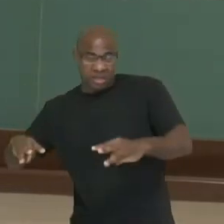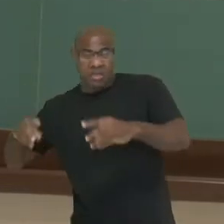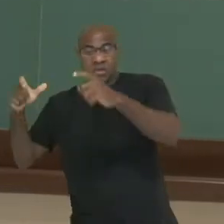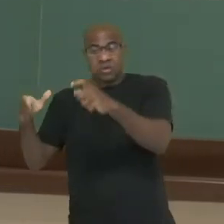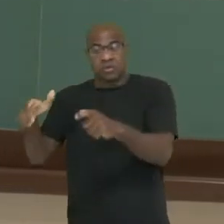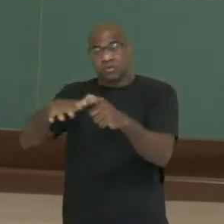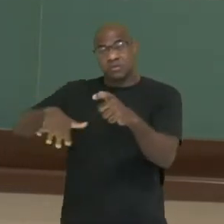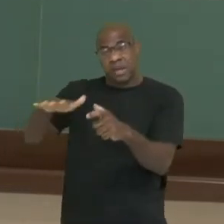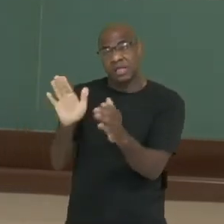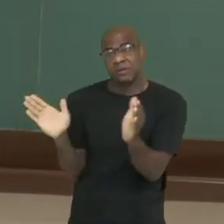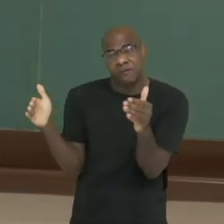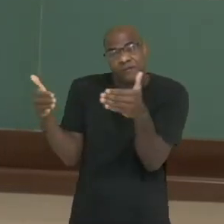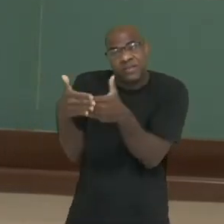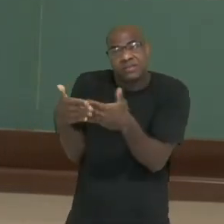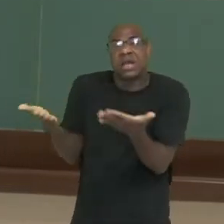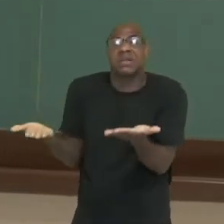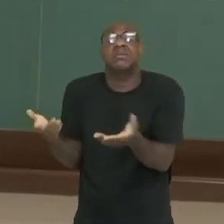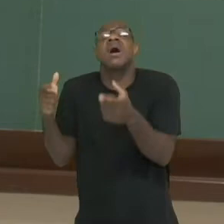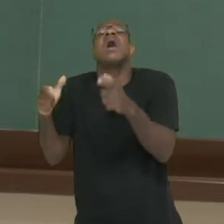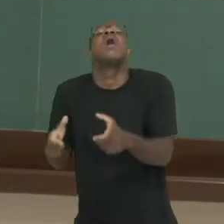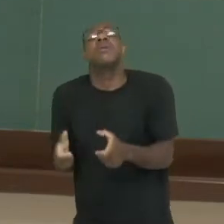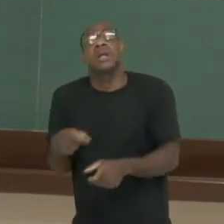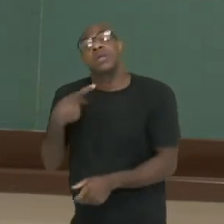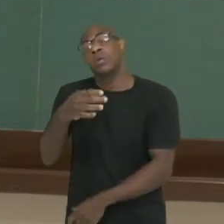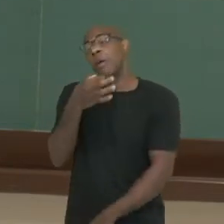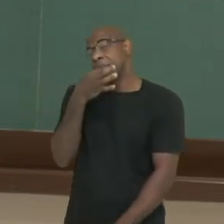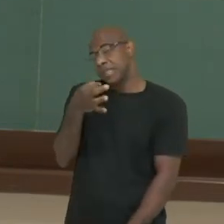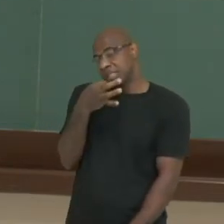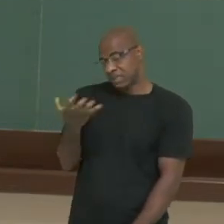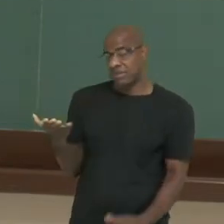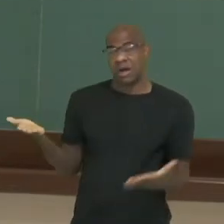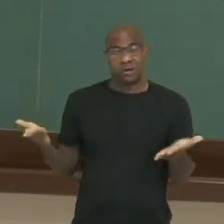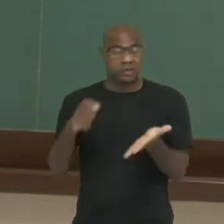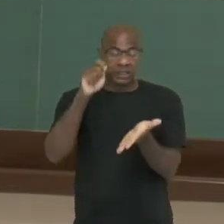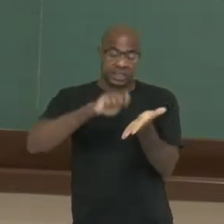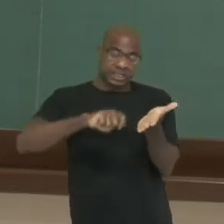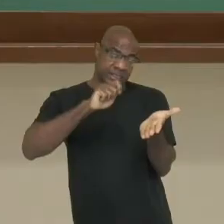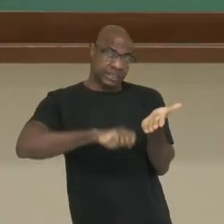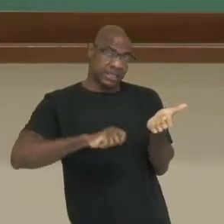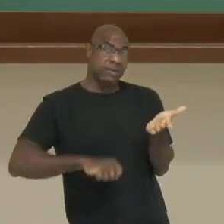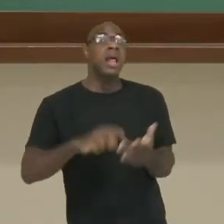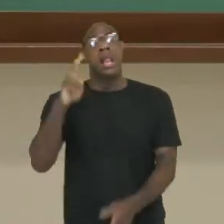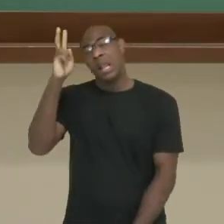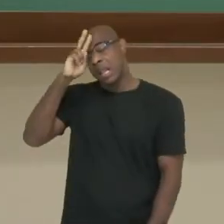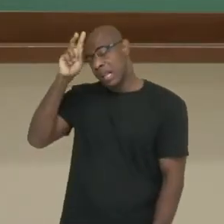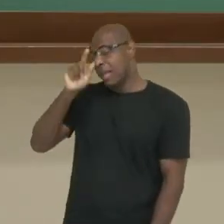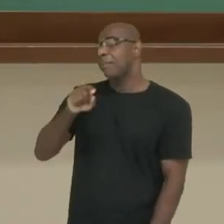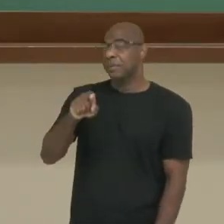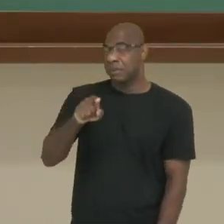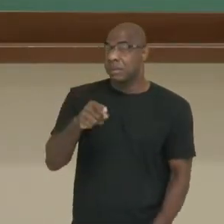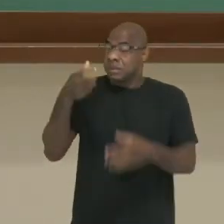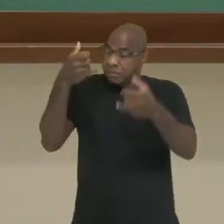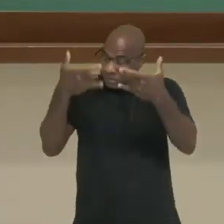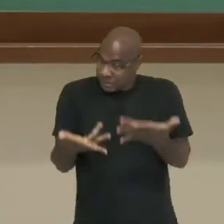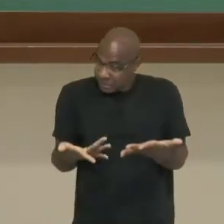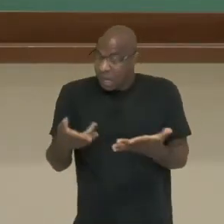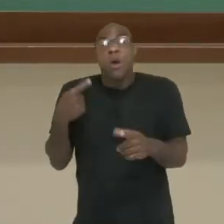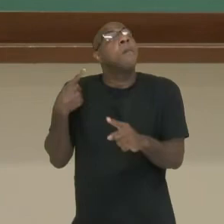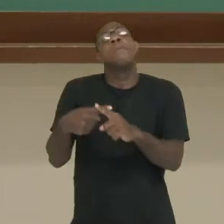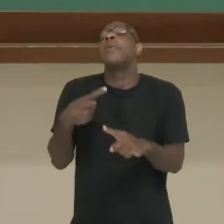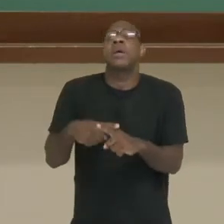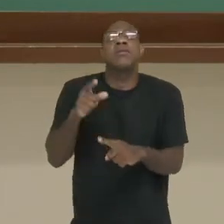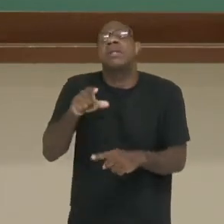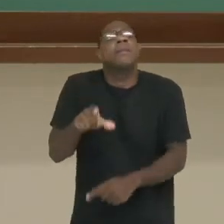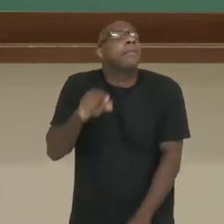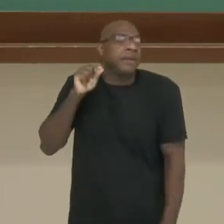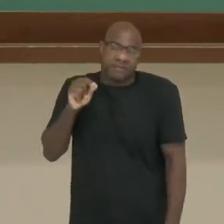Né? Deixa aí, né, o seu comentário, a sua opinião sobre isso, tá bom? Mas lembra de justificar o porquê. Por que você